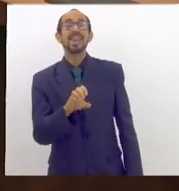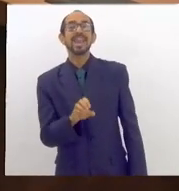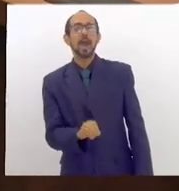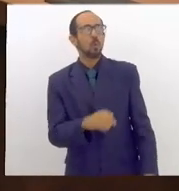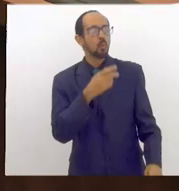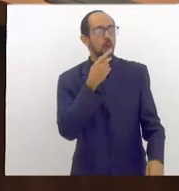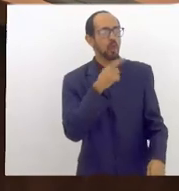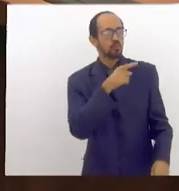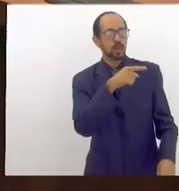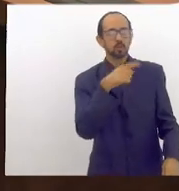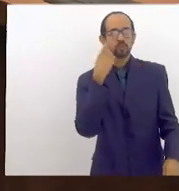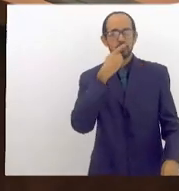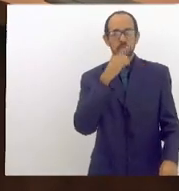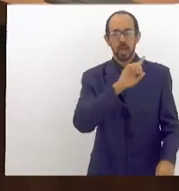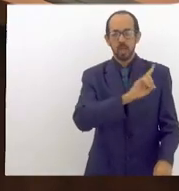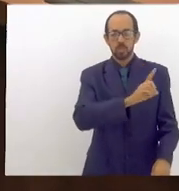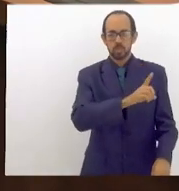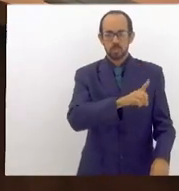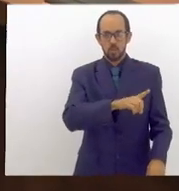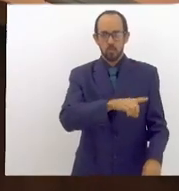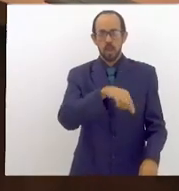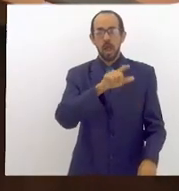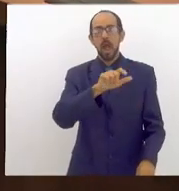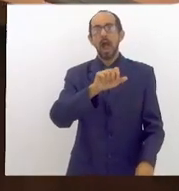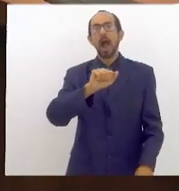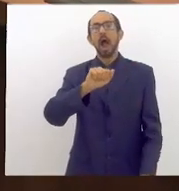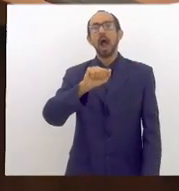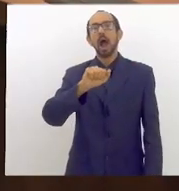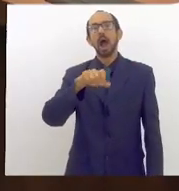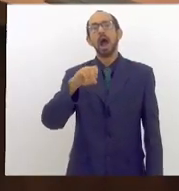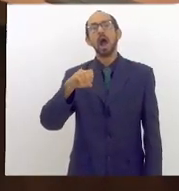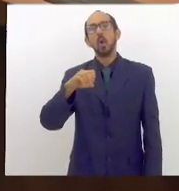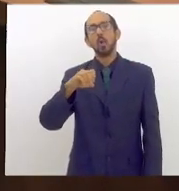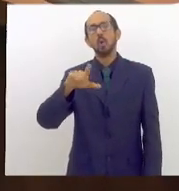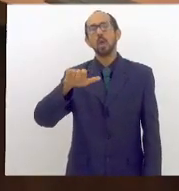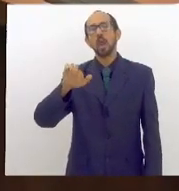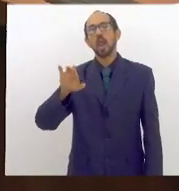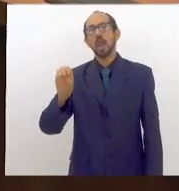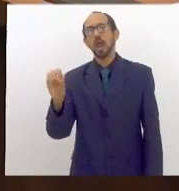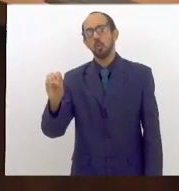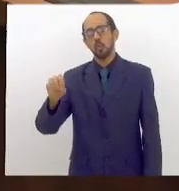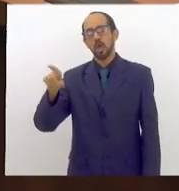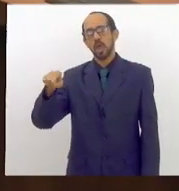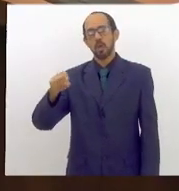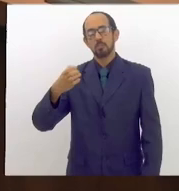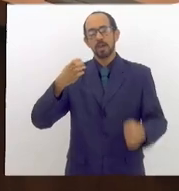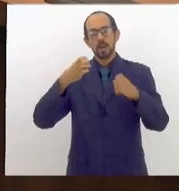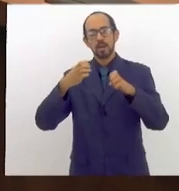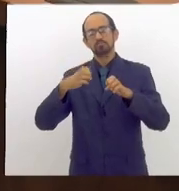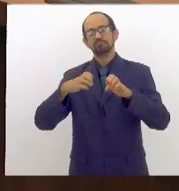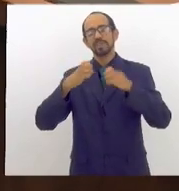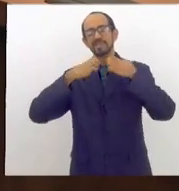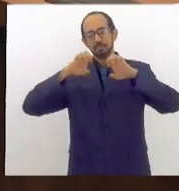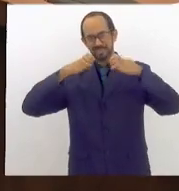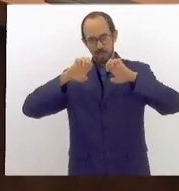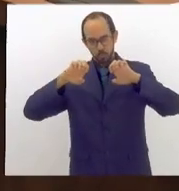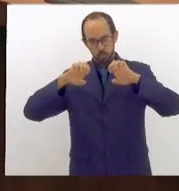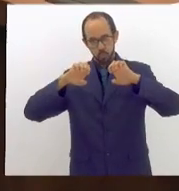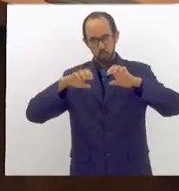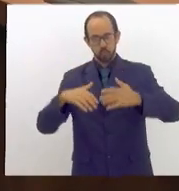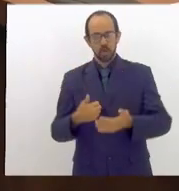é o Léo né o Léo com o ó não é o Léo é o Léo então eu tô aqui